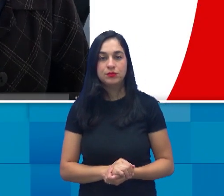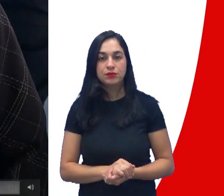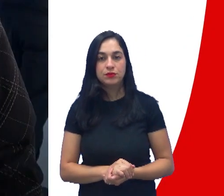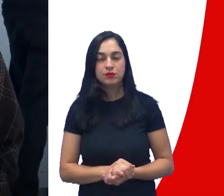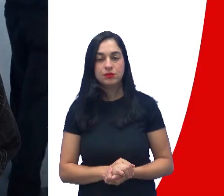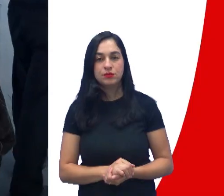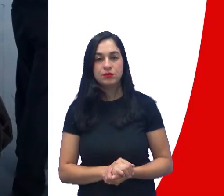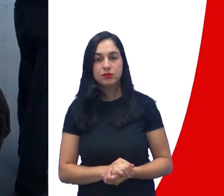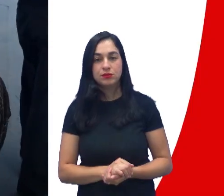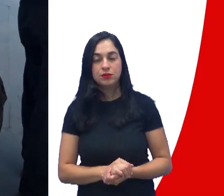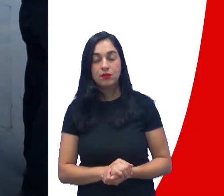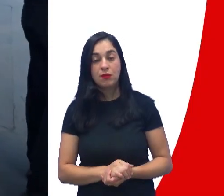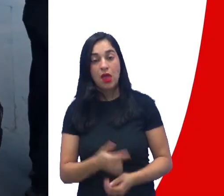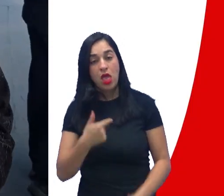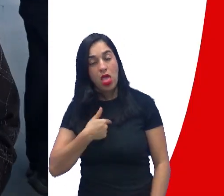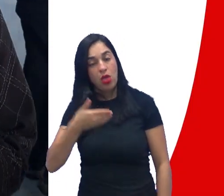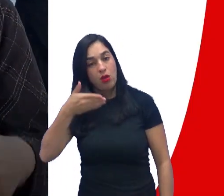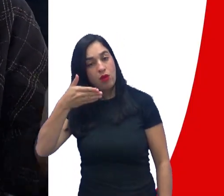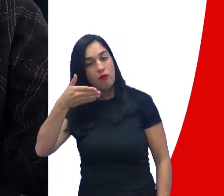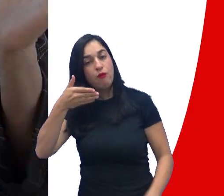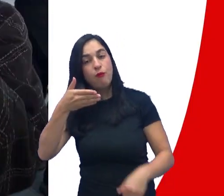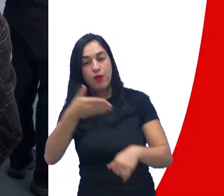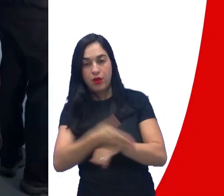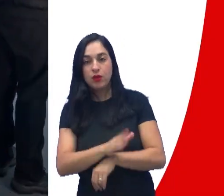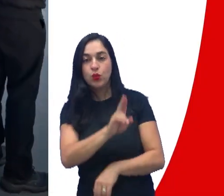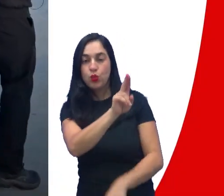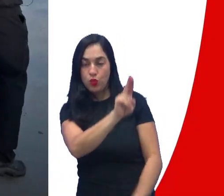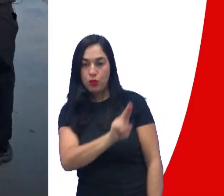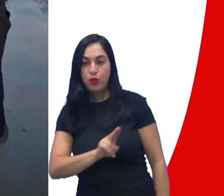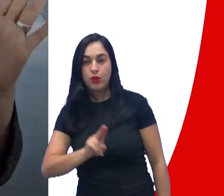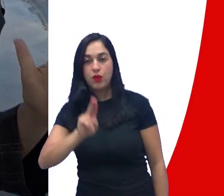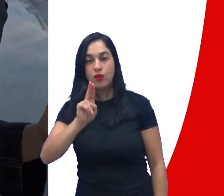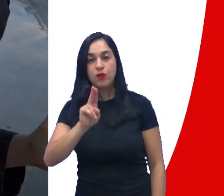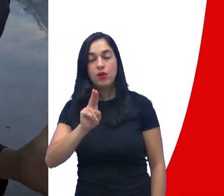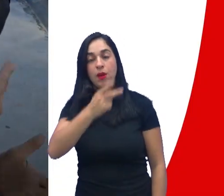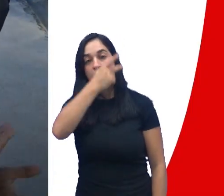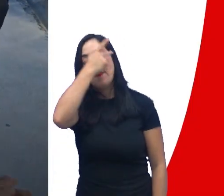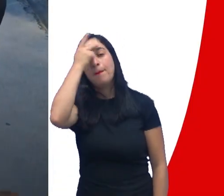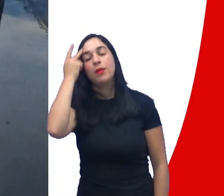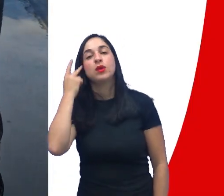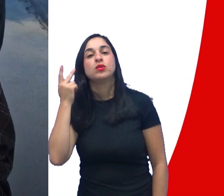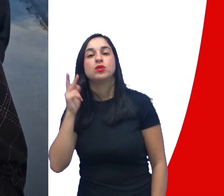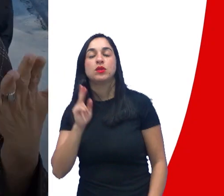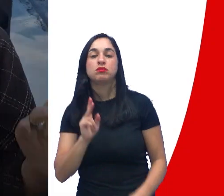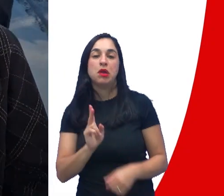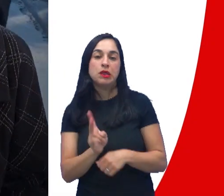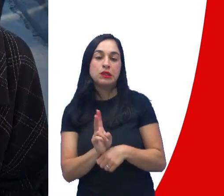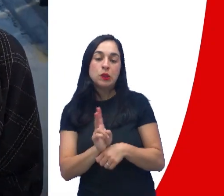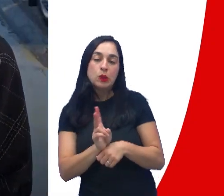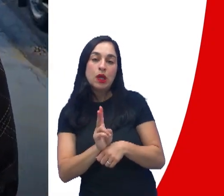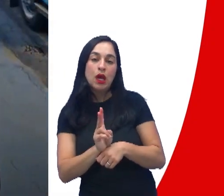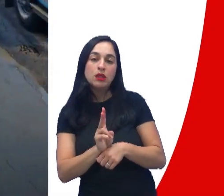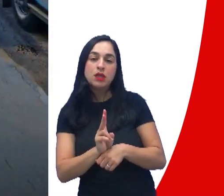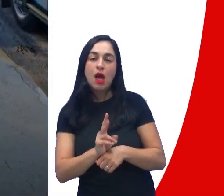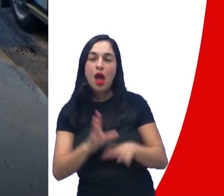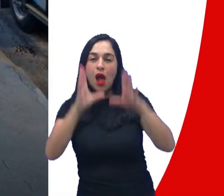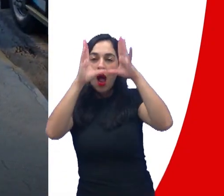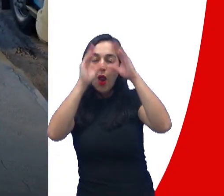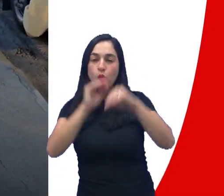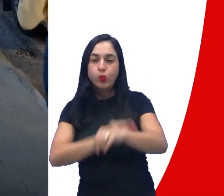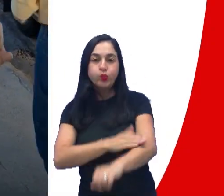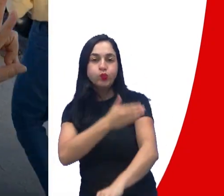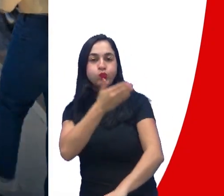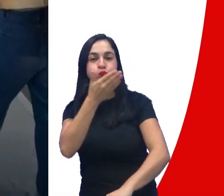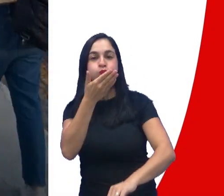Estou aqui na Urbanova, os vigilantes que trabalharam a noite inteira para dar segurança aqui para o bairro,